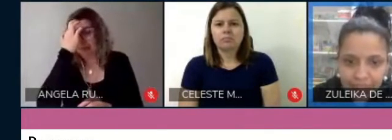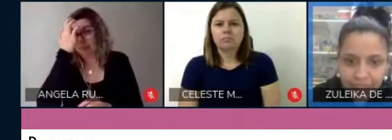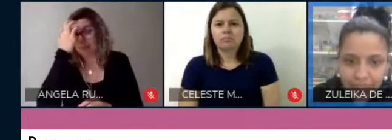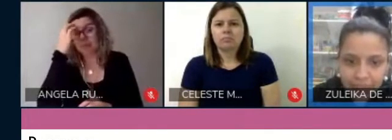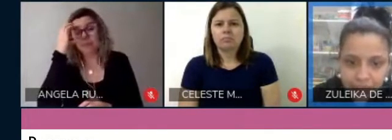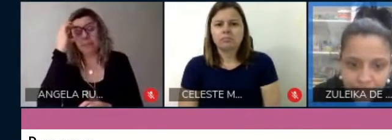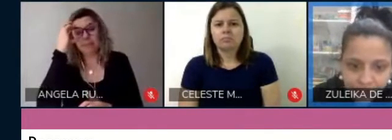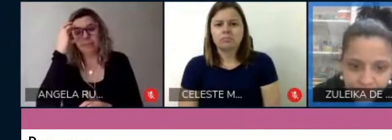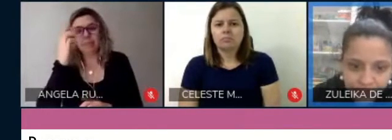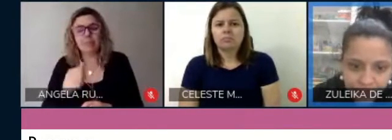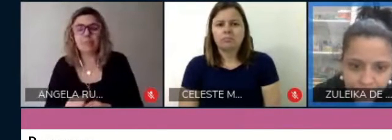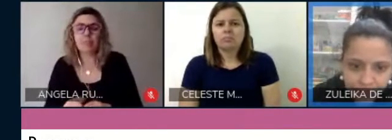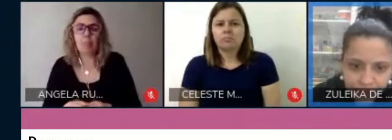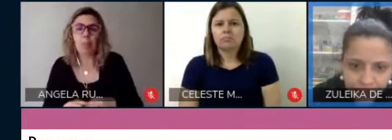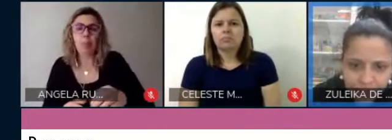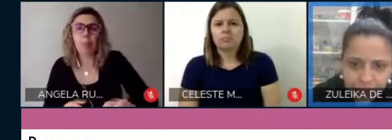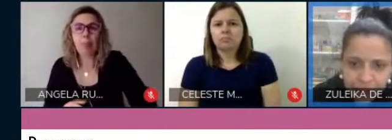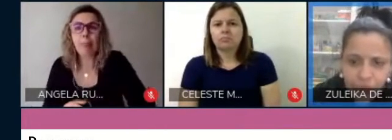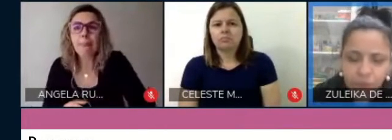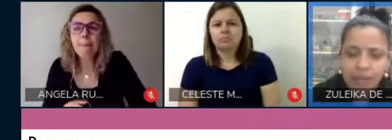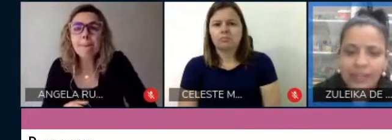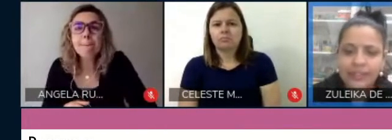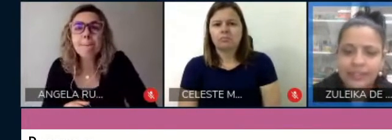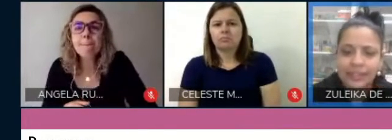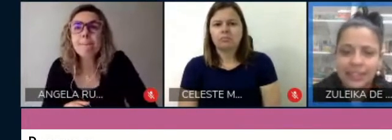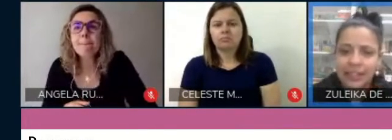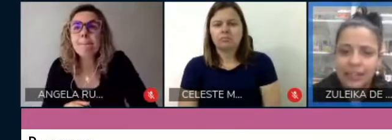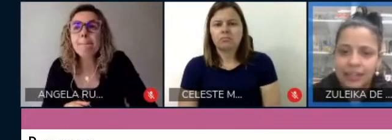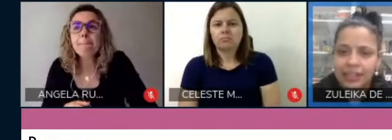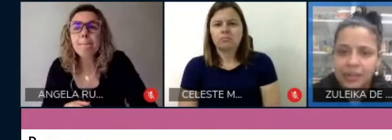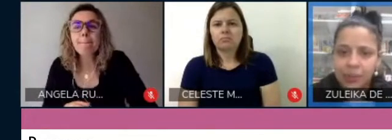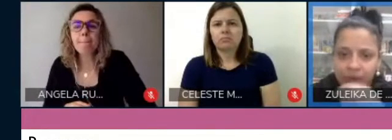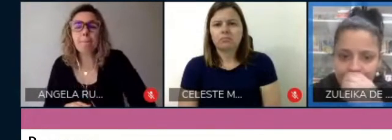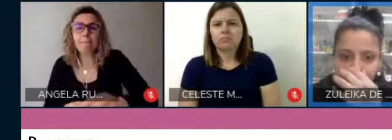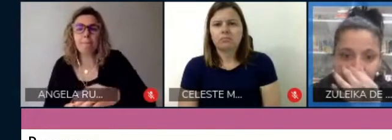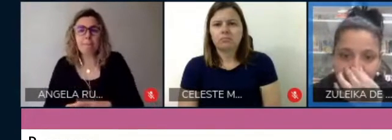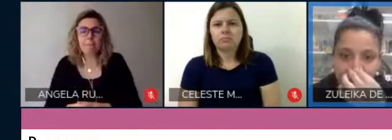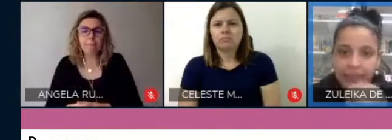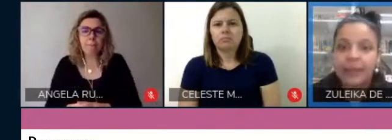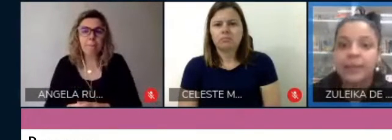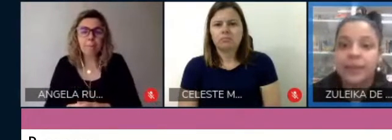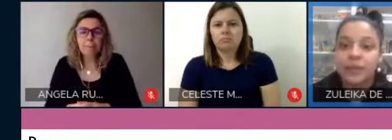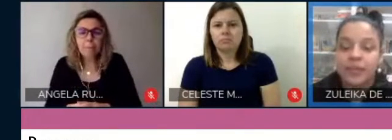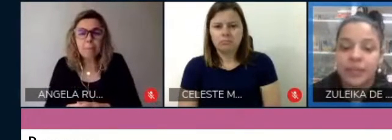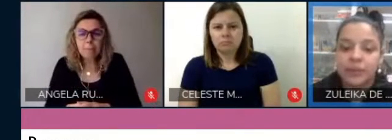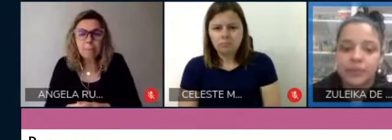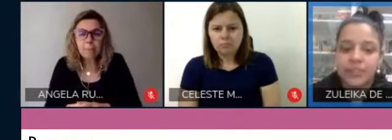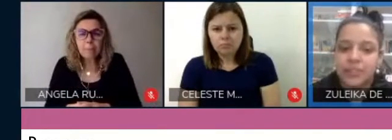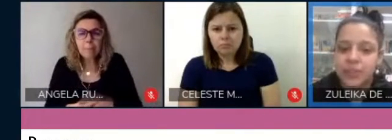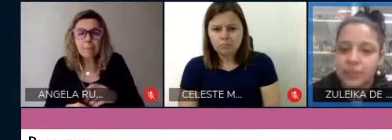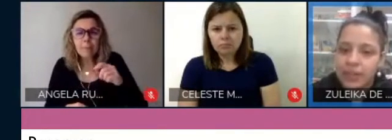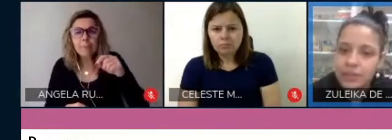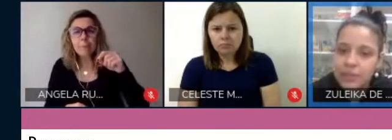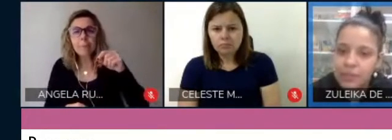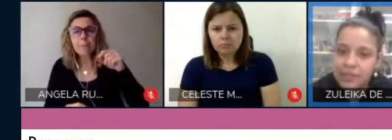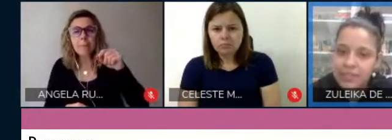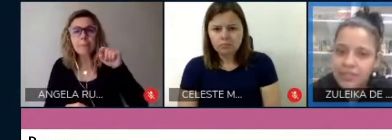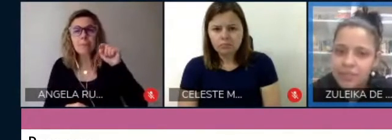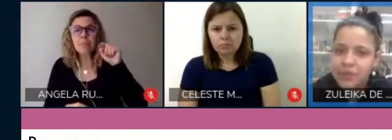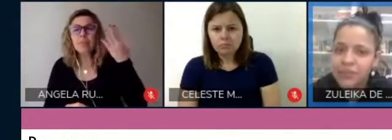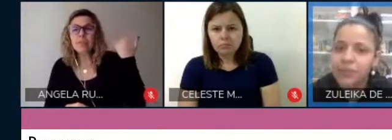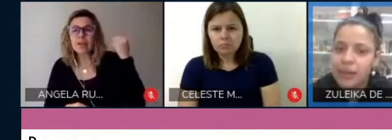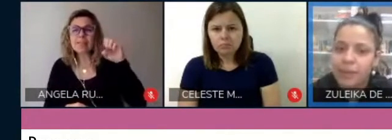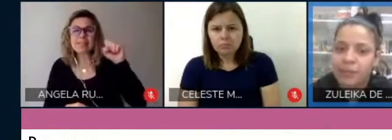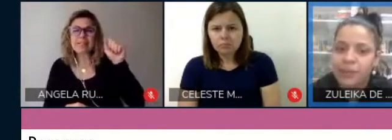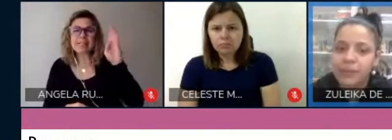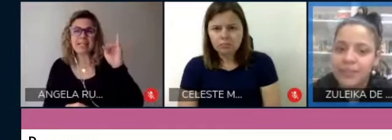E ali, deixa eu ver, entrando ali naquele botão, né, eu tenho, vocês viram lá no Sabe